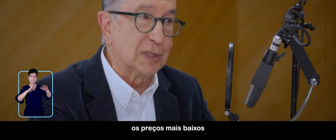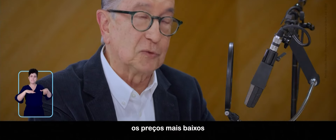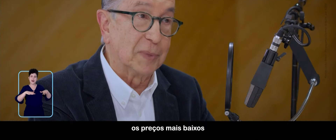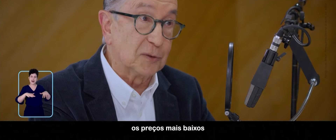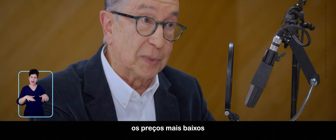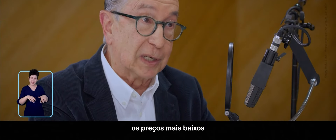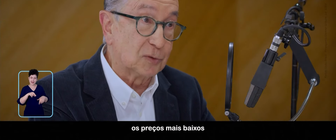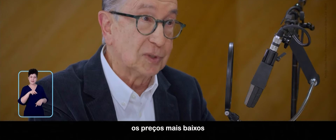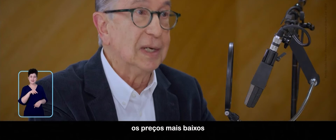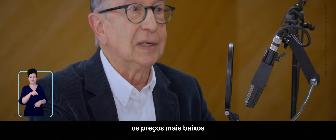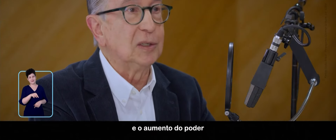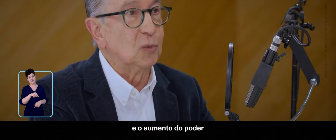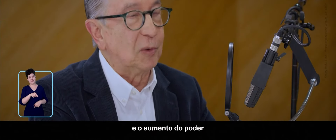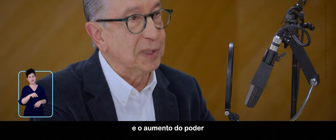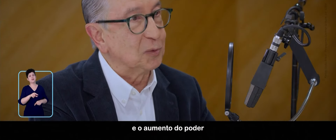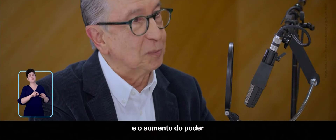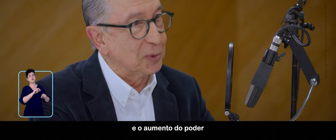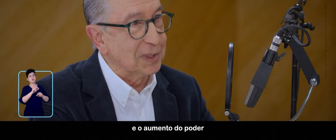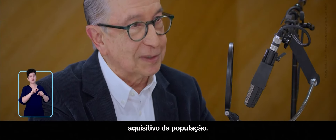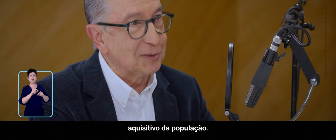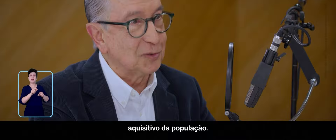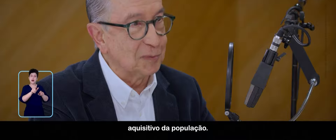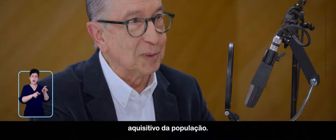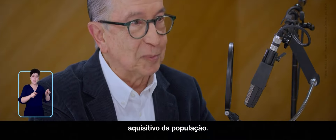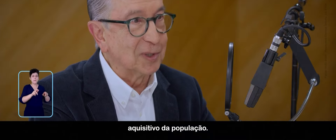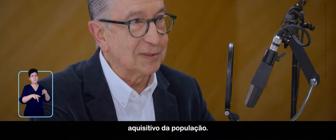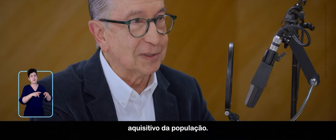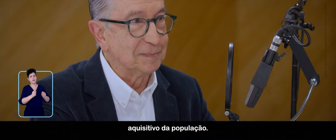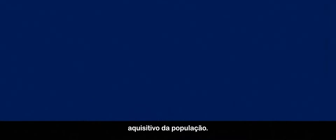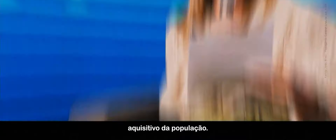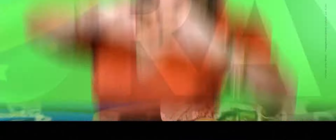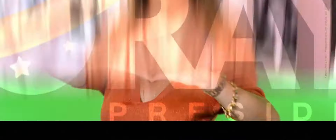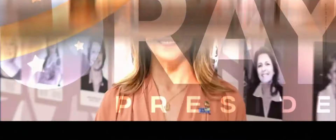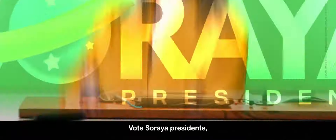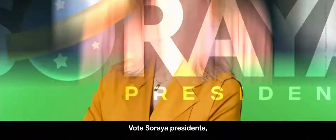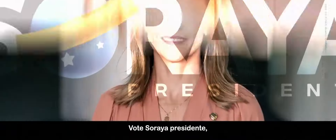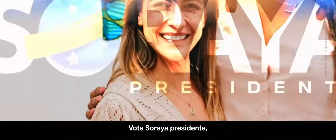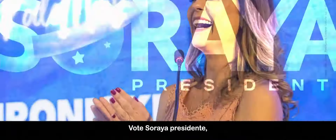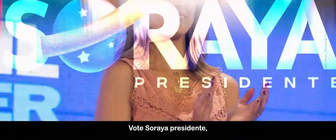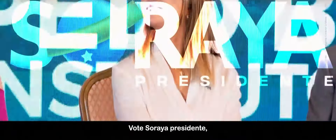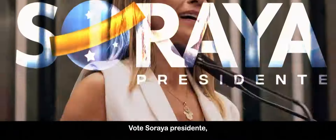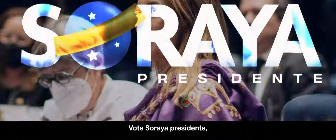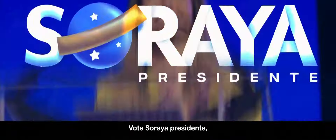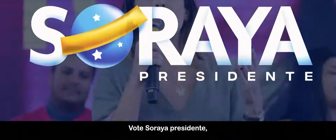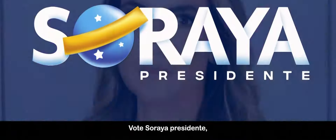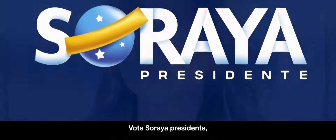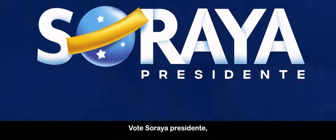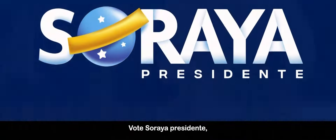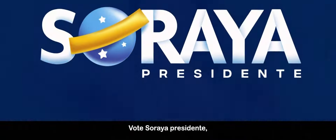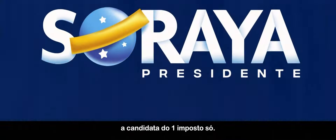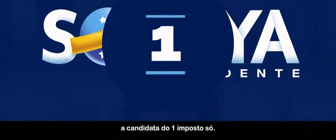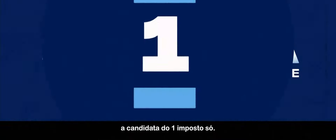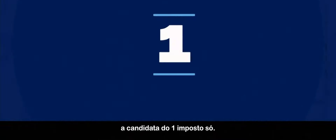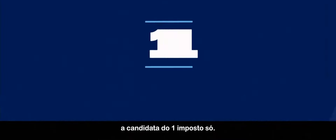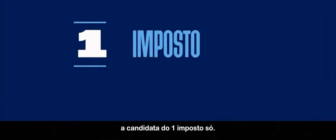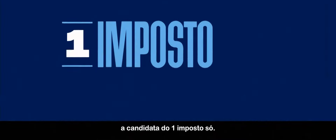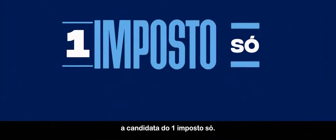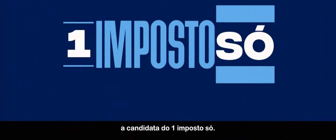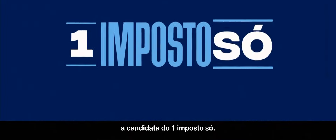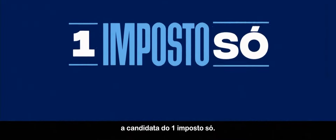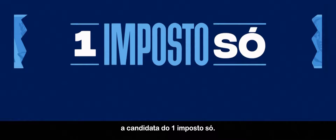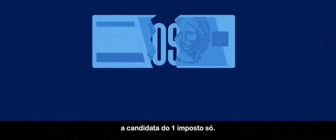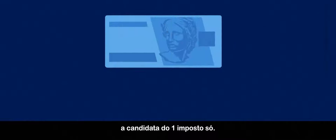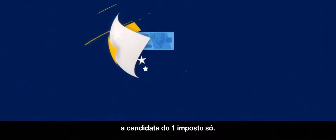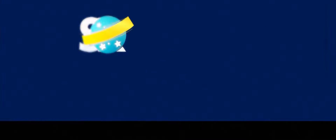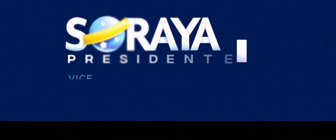preços, preços mais baixos e o aumento do poder aquisitivo da população. O vote Soraya presidente. A candidata